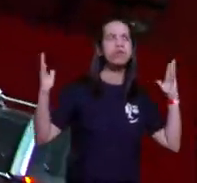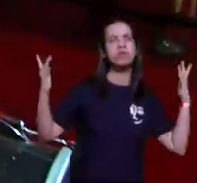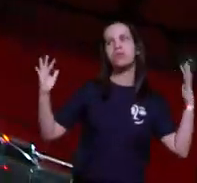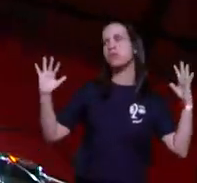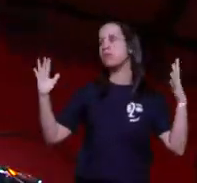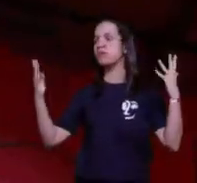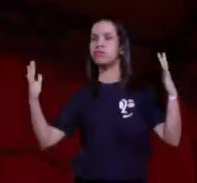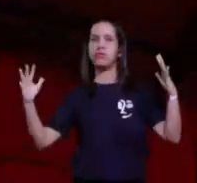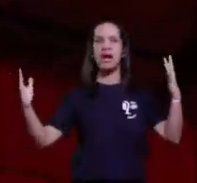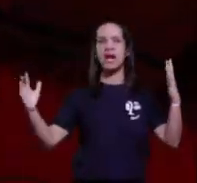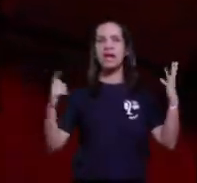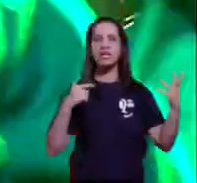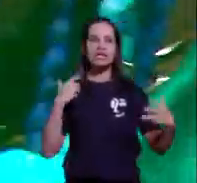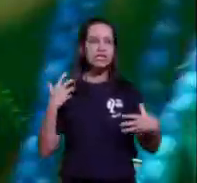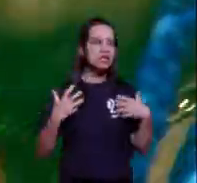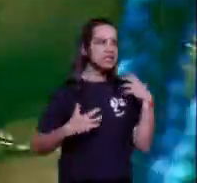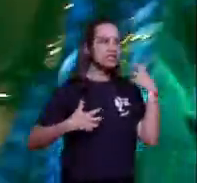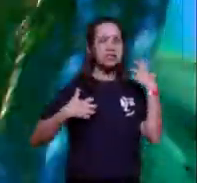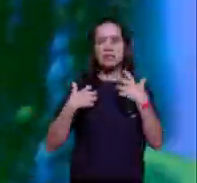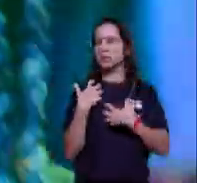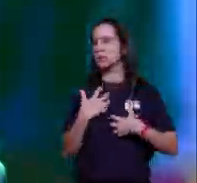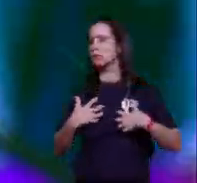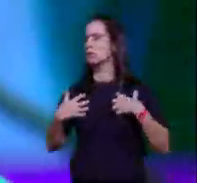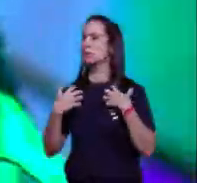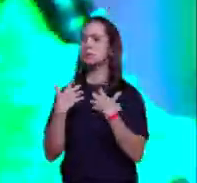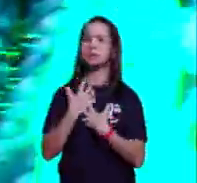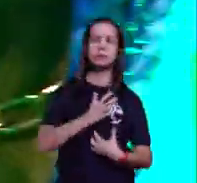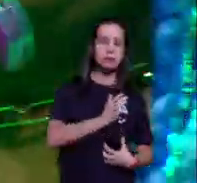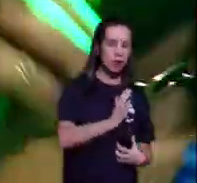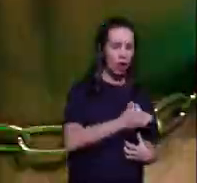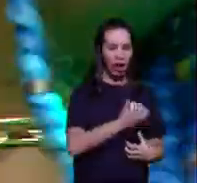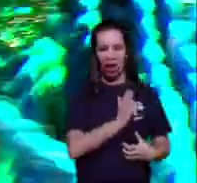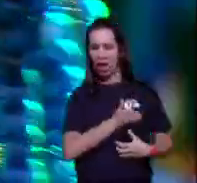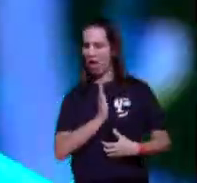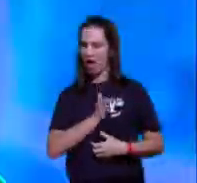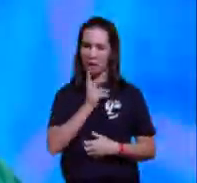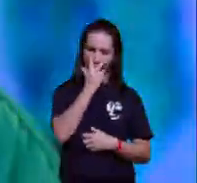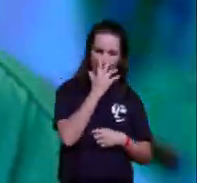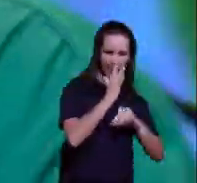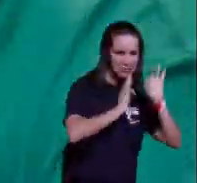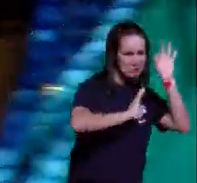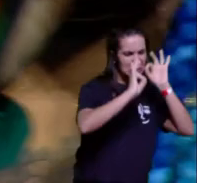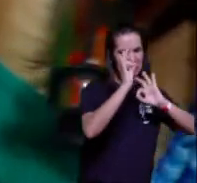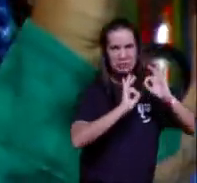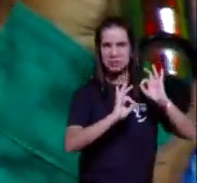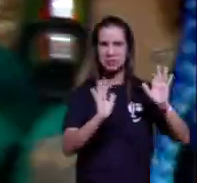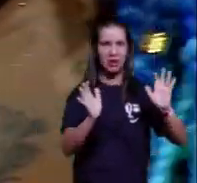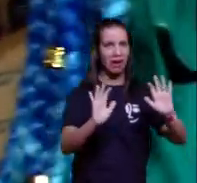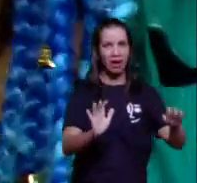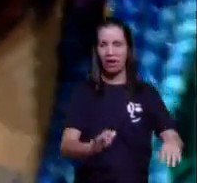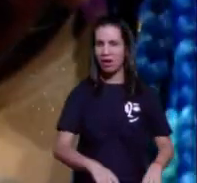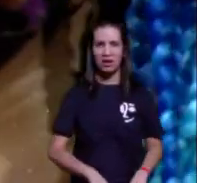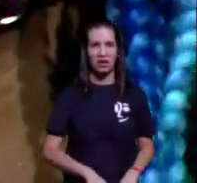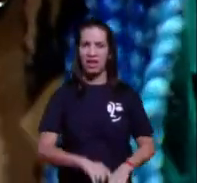esperando quando eu for ao chão. Parece um roteiro de Xonda, mas esse não vai